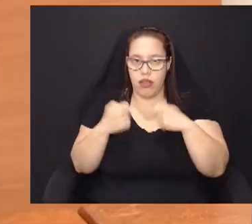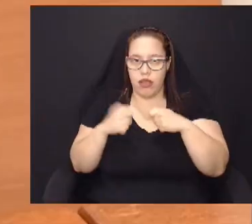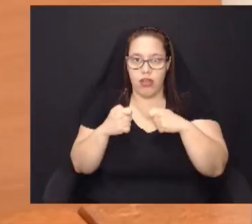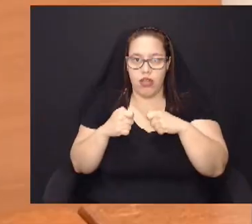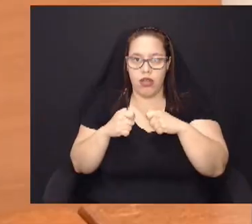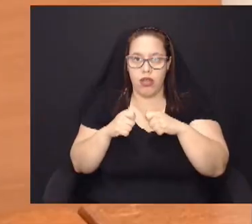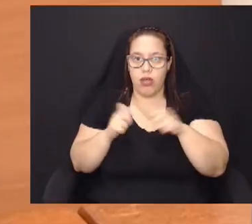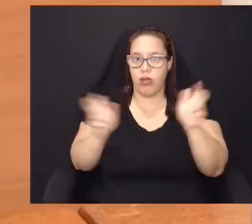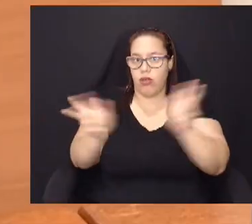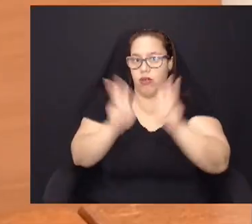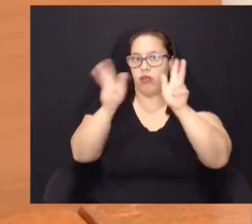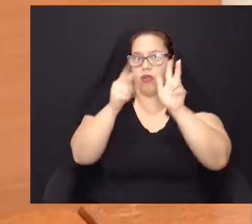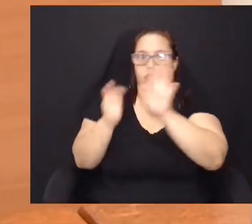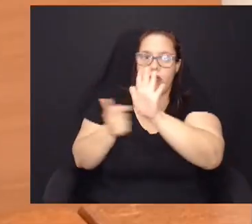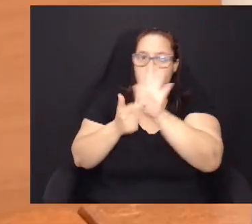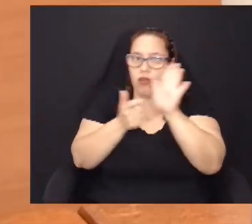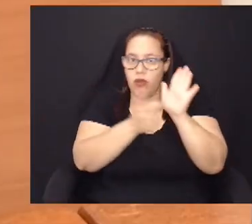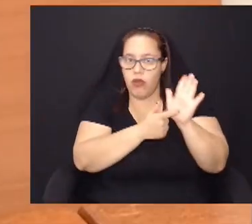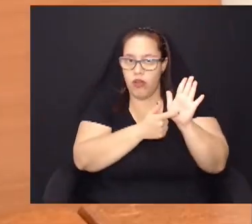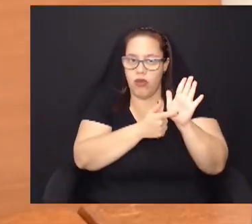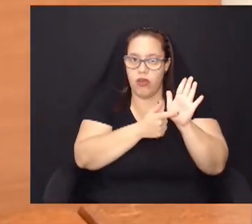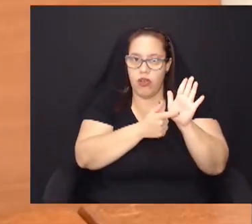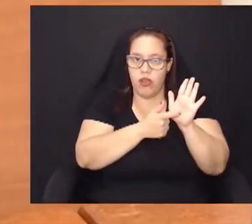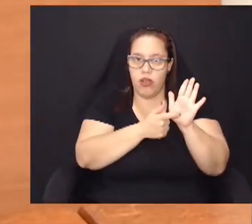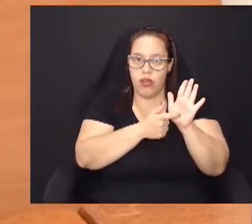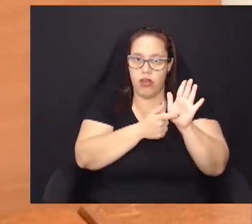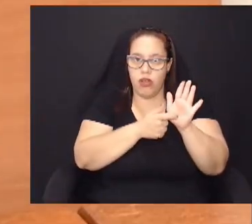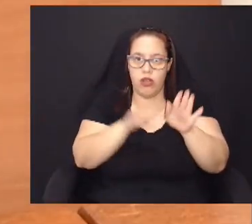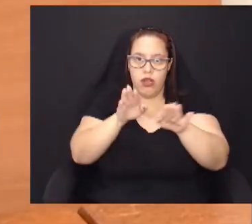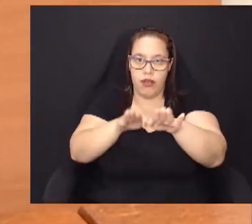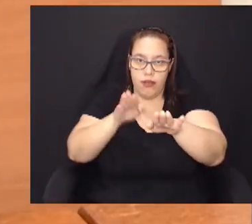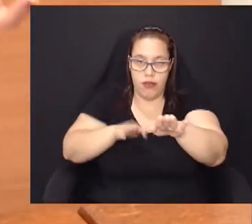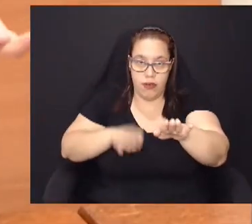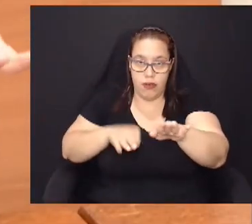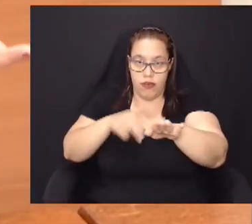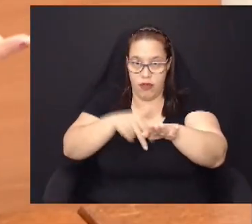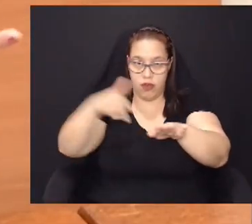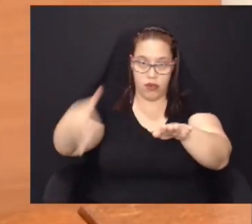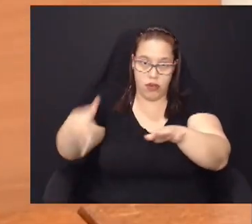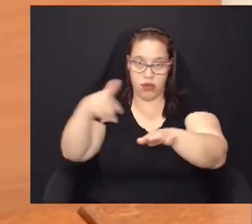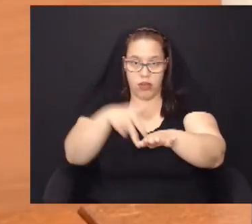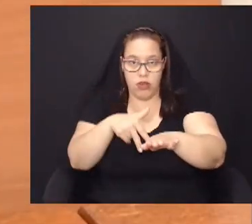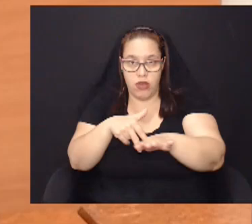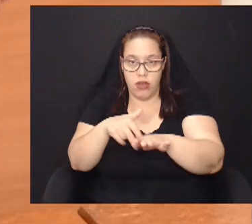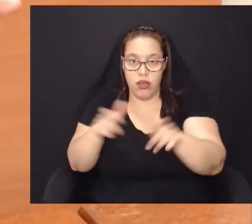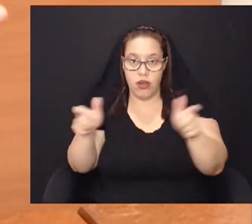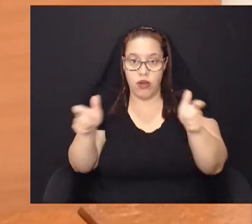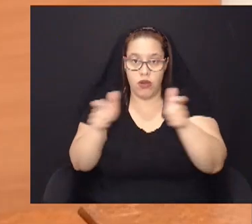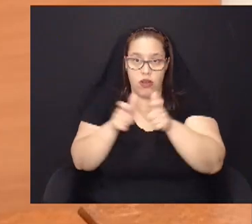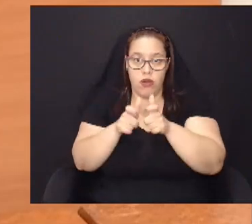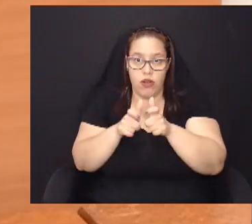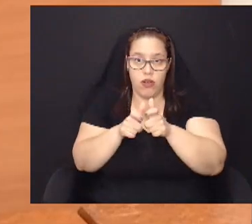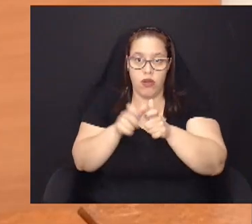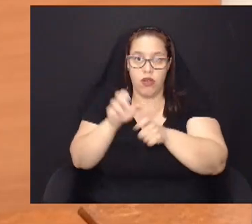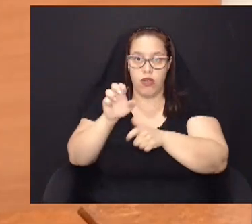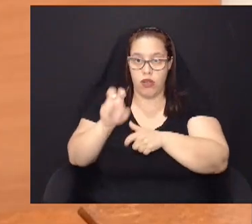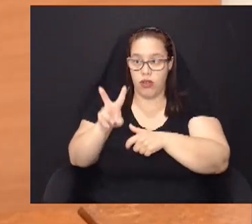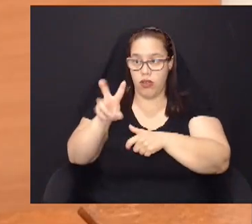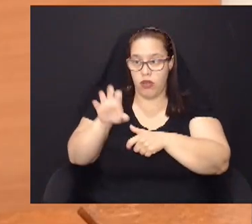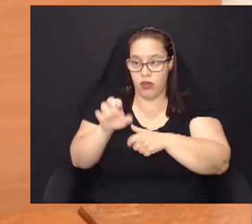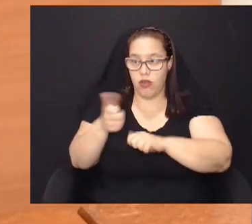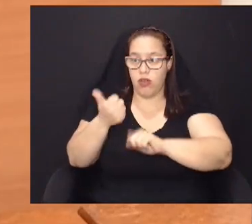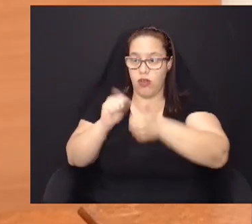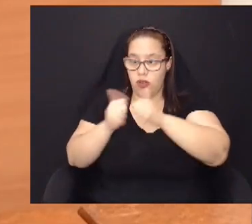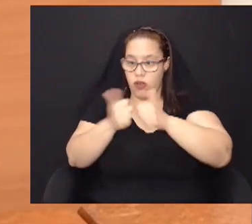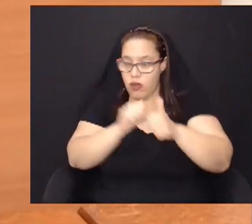sinalização horizontal e vertical, uma vaga de carga e descarga, porque é um empreendimento de pequeno porte, que é o que o Wave analisa. Né? Não